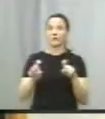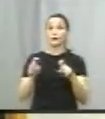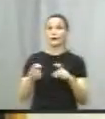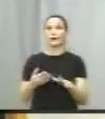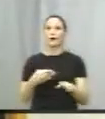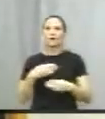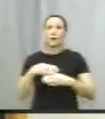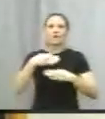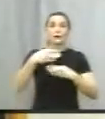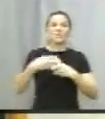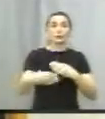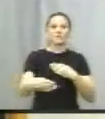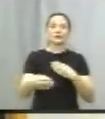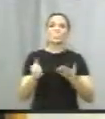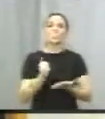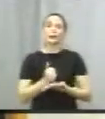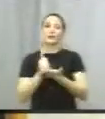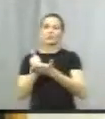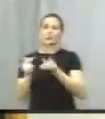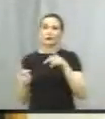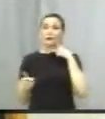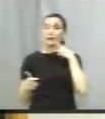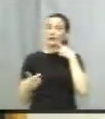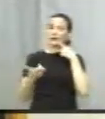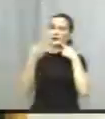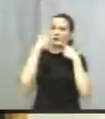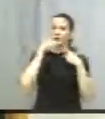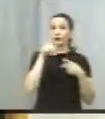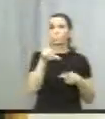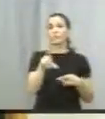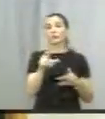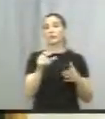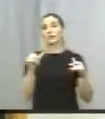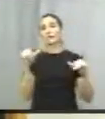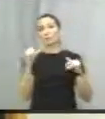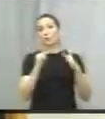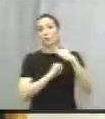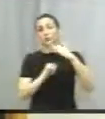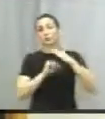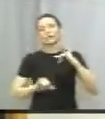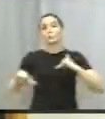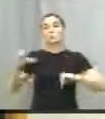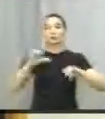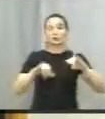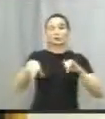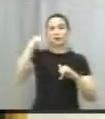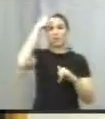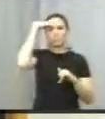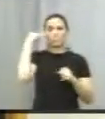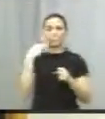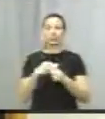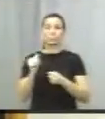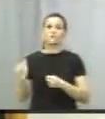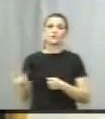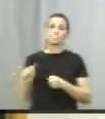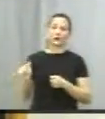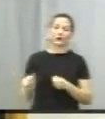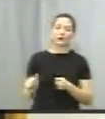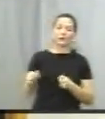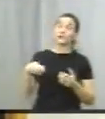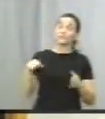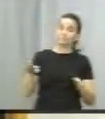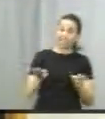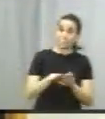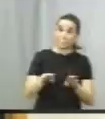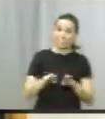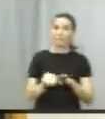espero que a gente consiga apoio político para que o Instituto de Química, a Prefeitura, Araraquara, possa receber